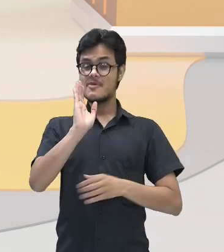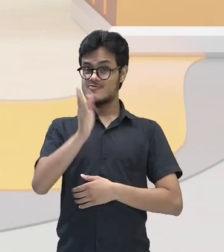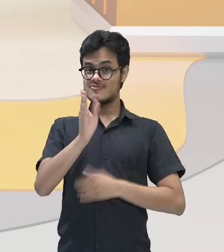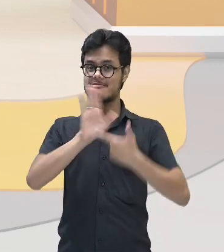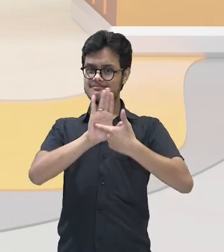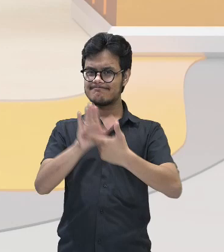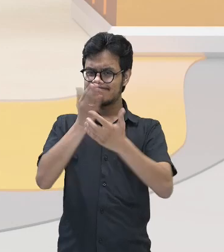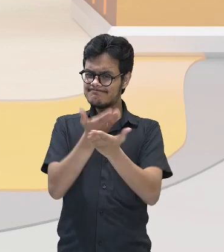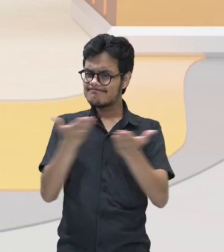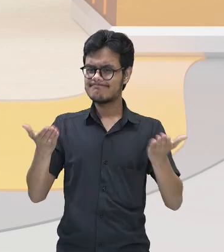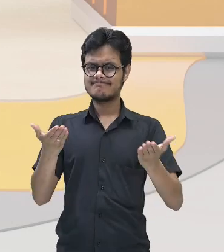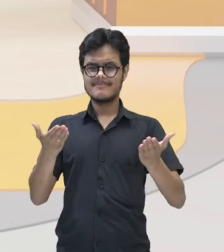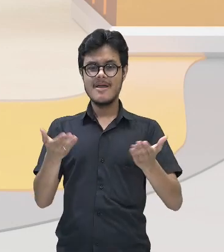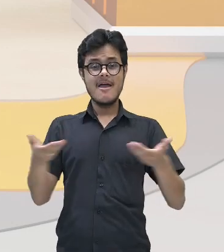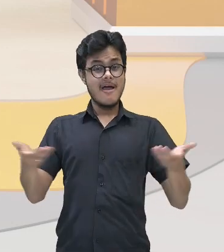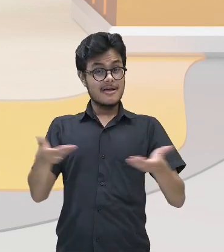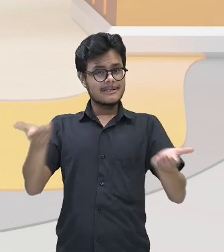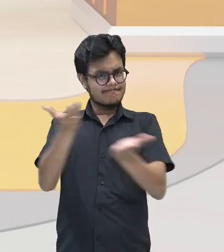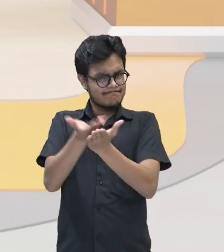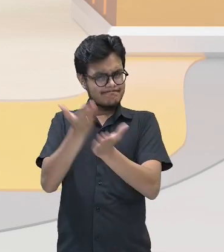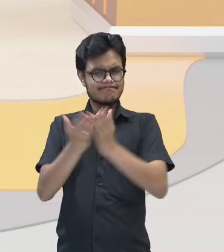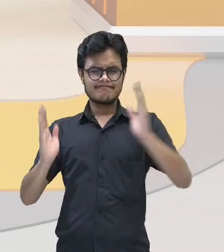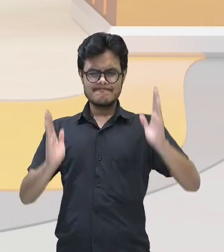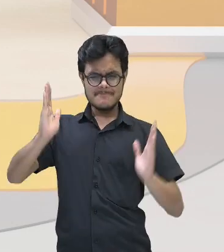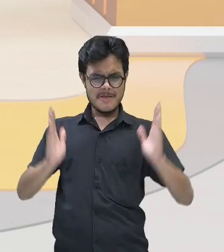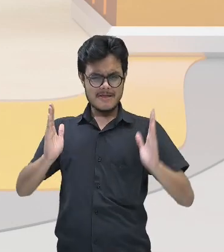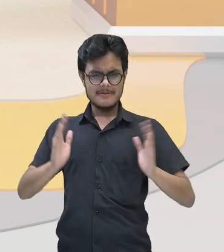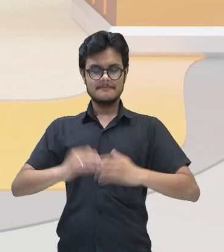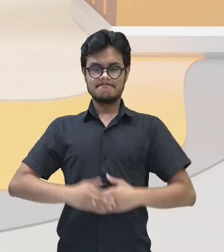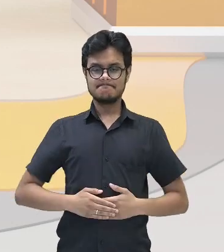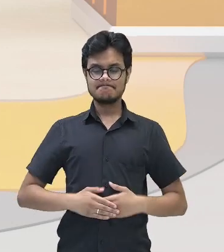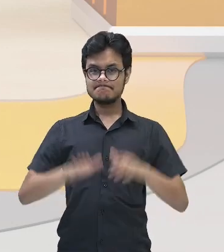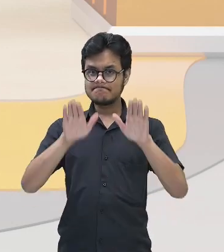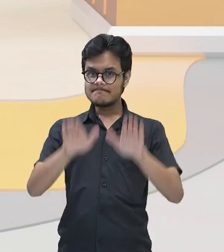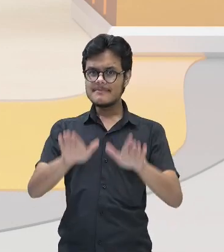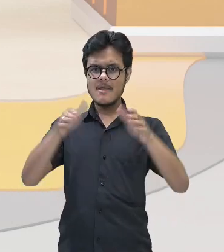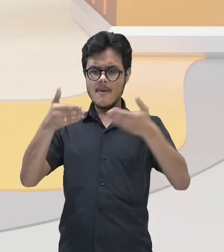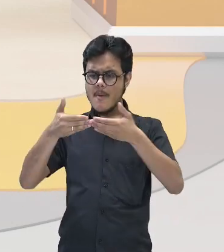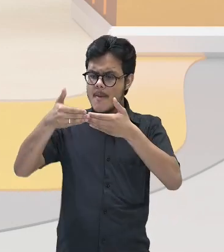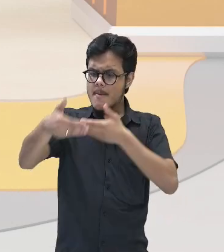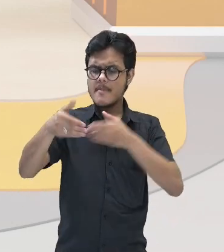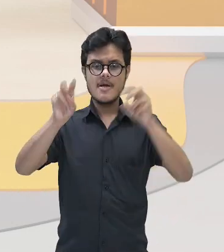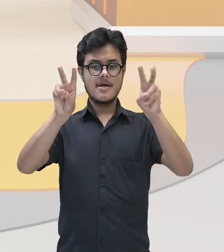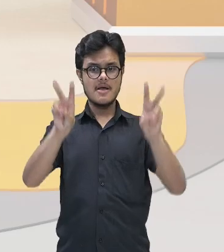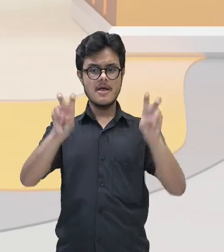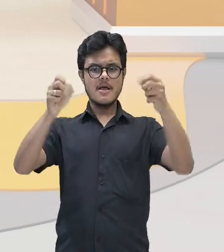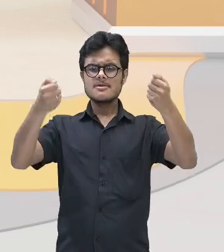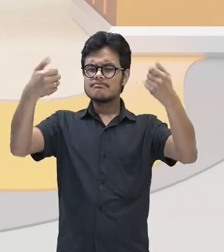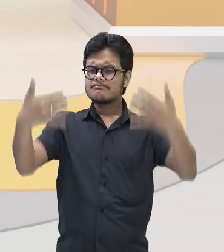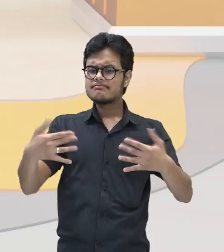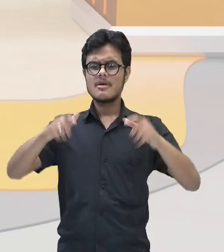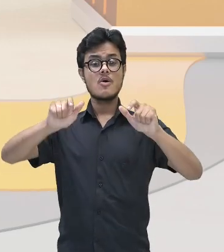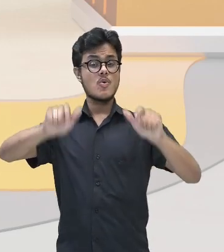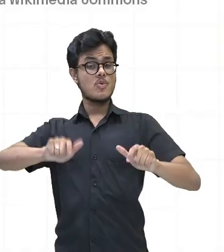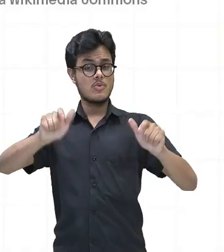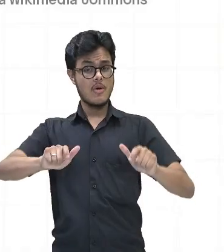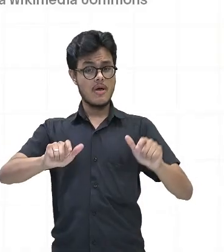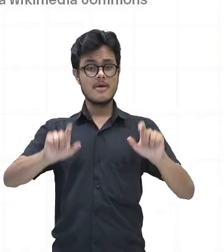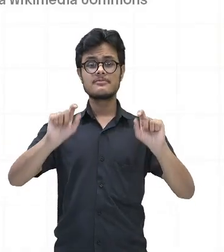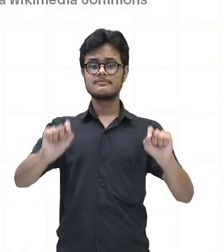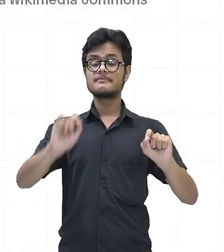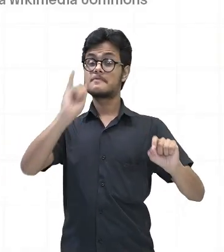trabalhados aqui em nossas aulas. Então, a gente vai começar aí falando sobre a localização